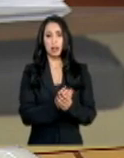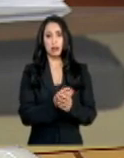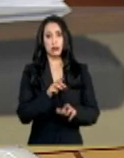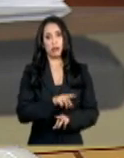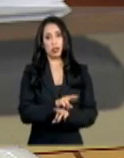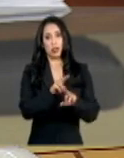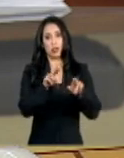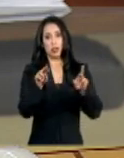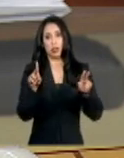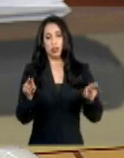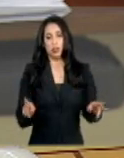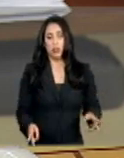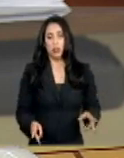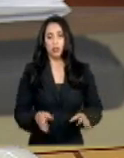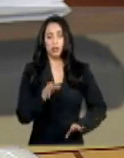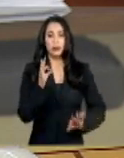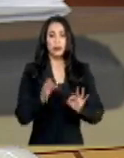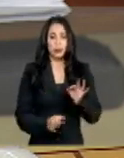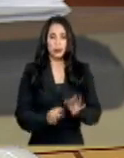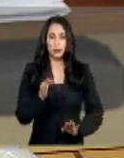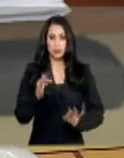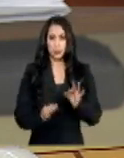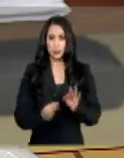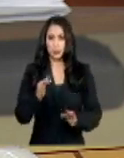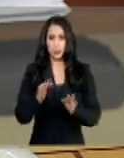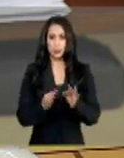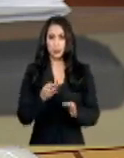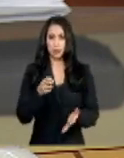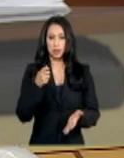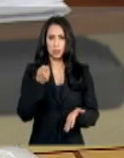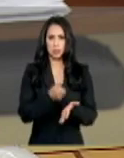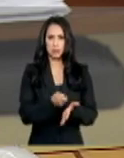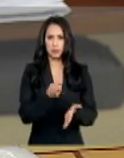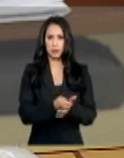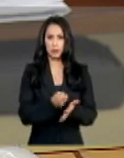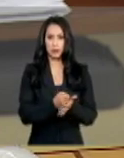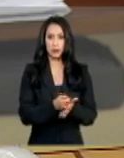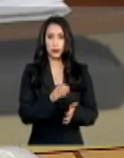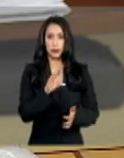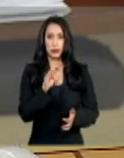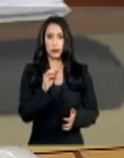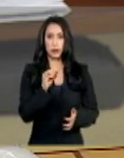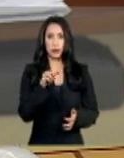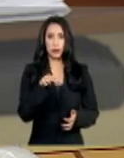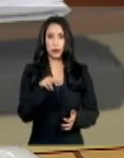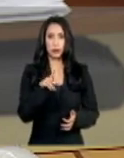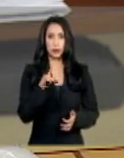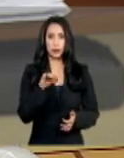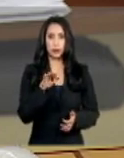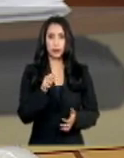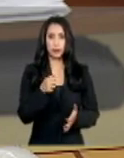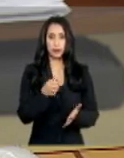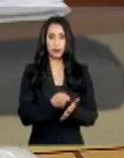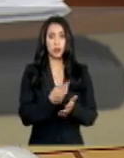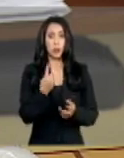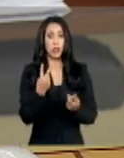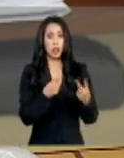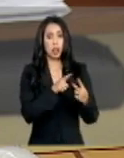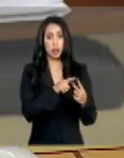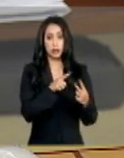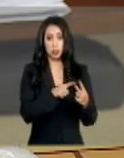o juízo em pois uma condenação a dois cidadãos